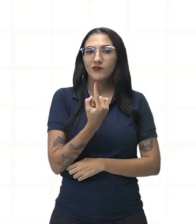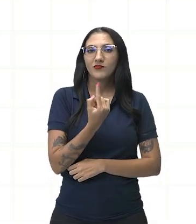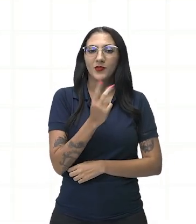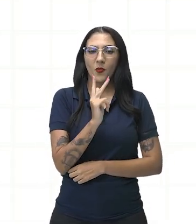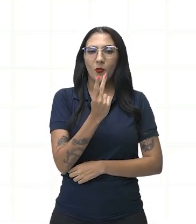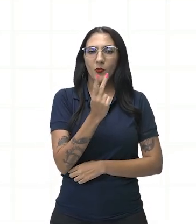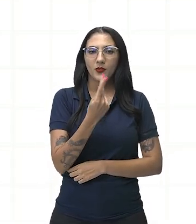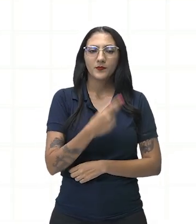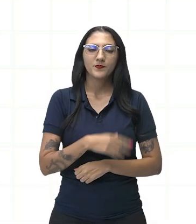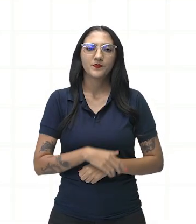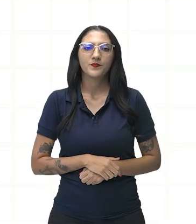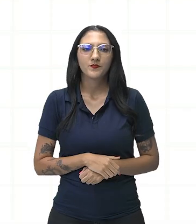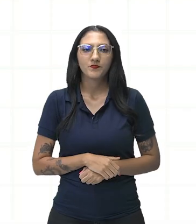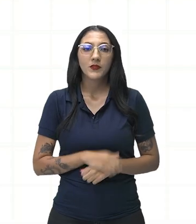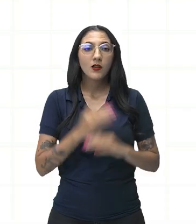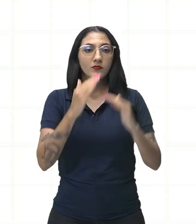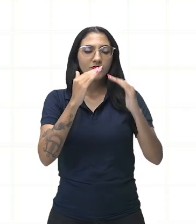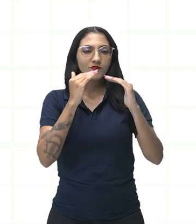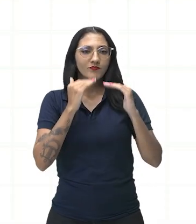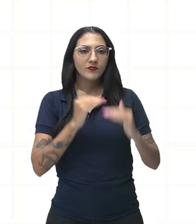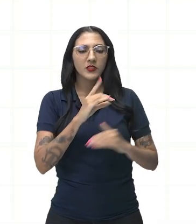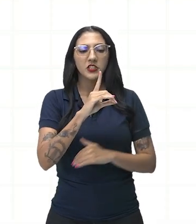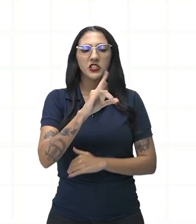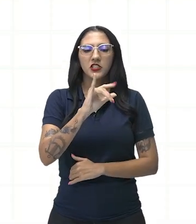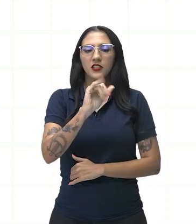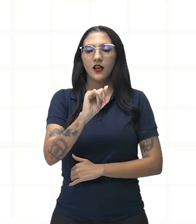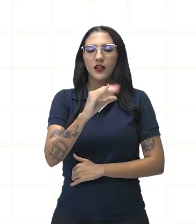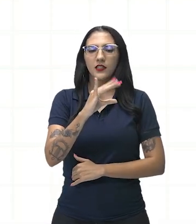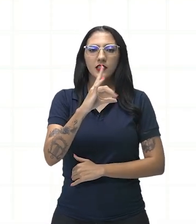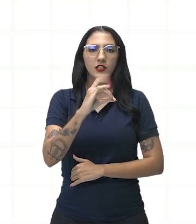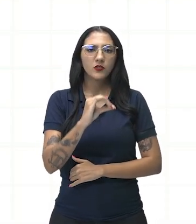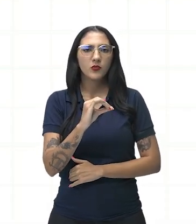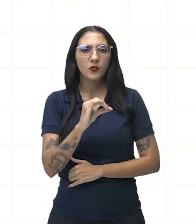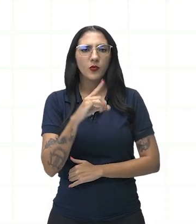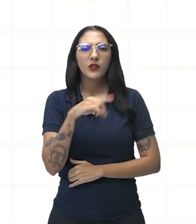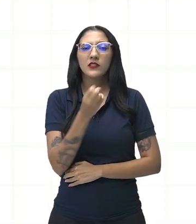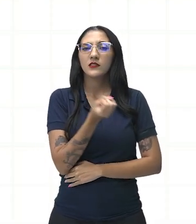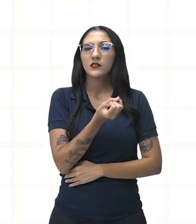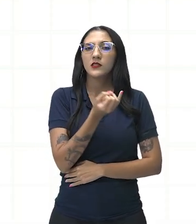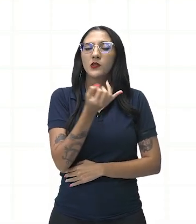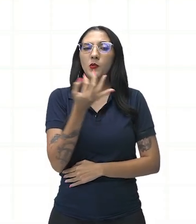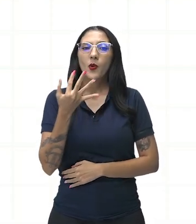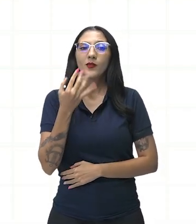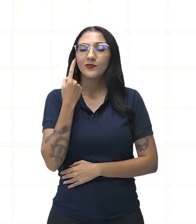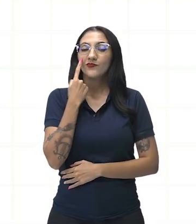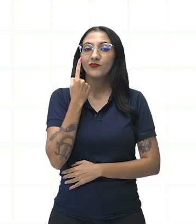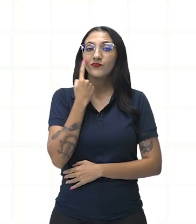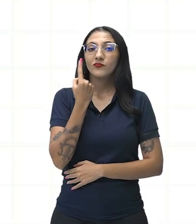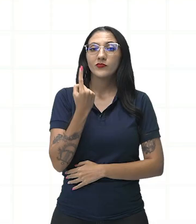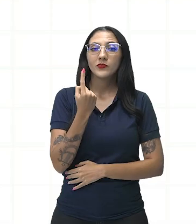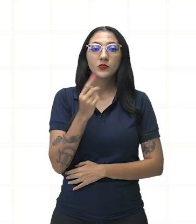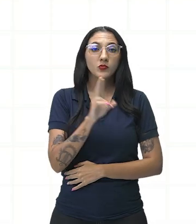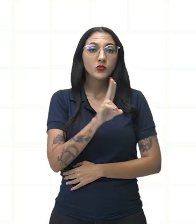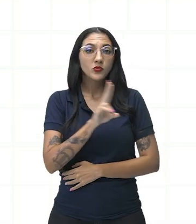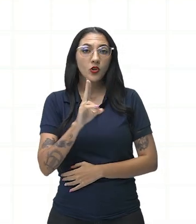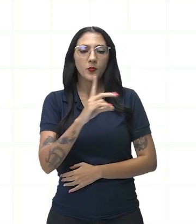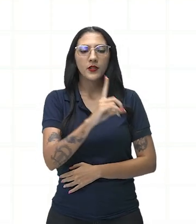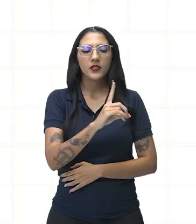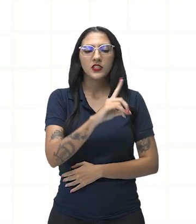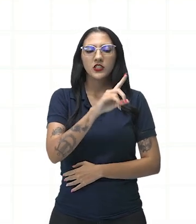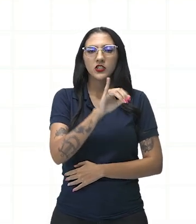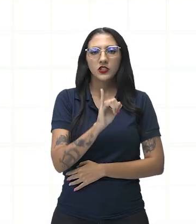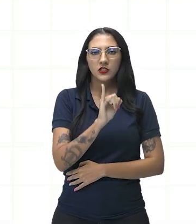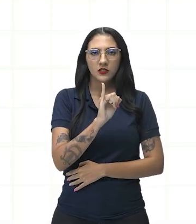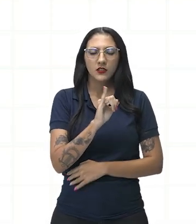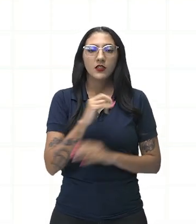hidrogênio. Já o ácido diácido, ele vai possuir quantos? Do próprio nome diz di. Então, quer